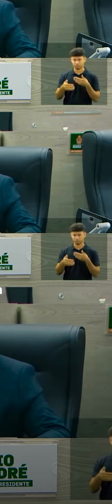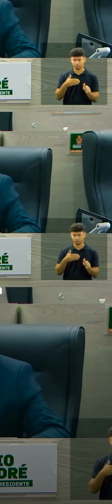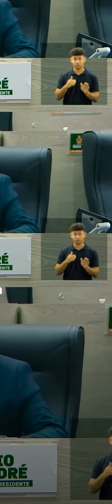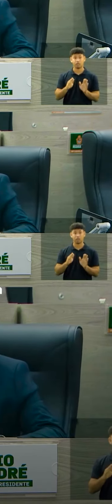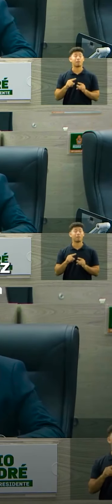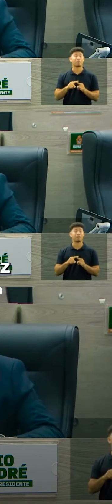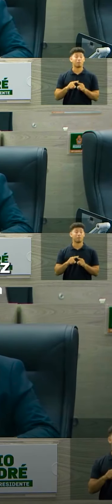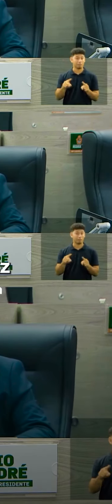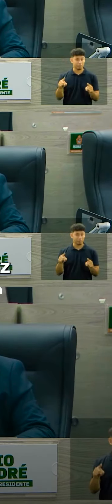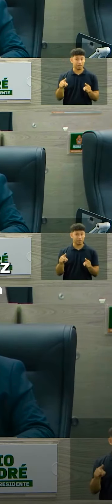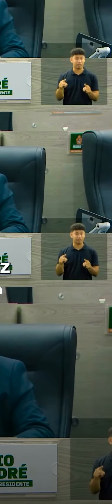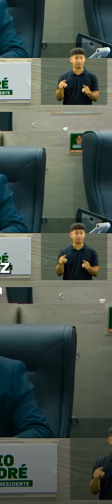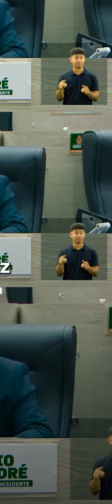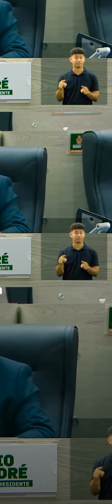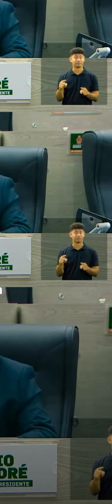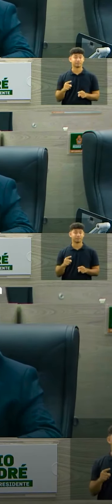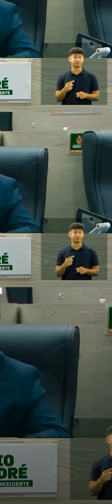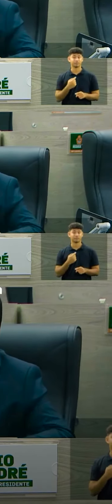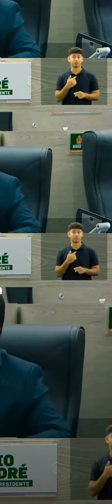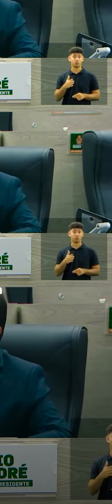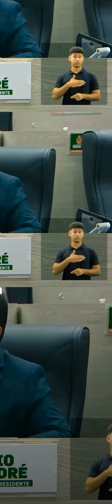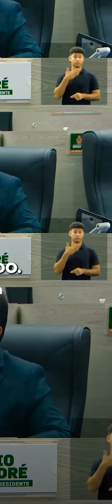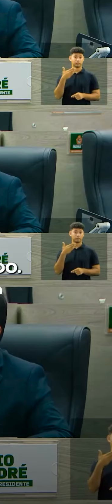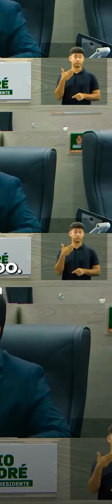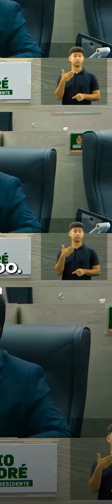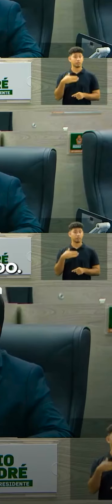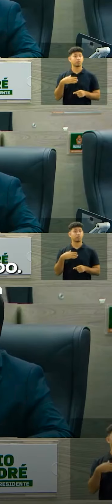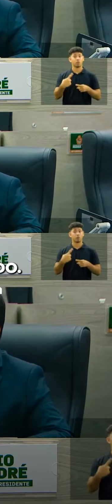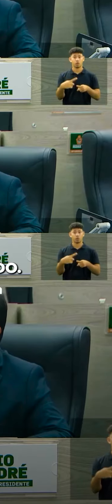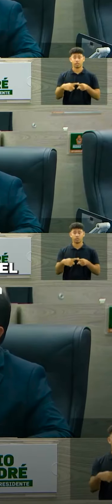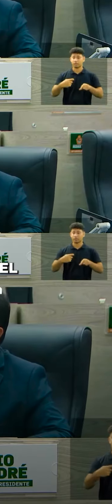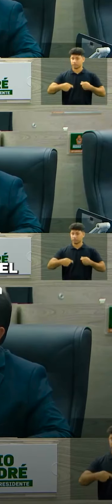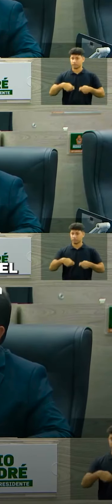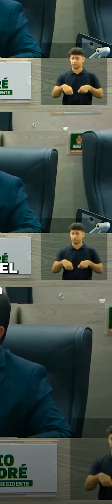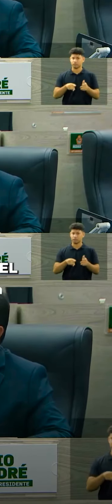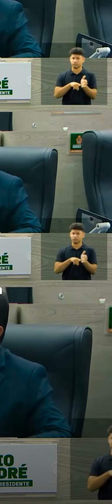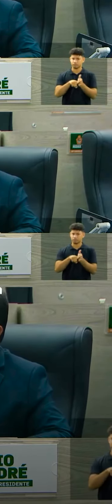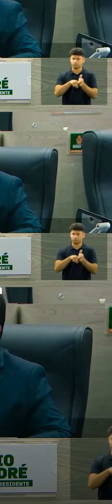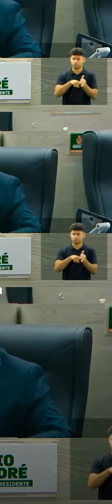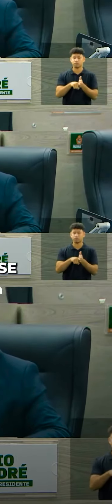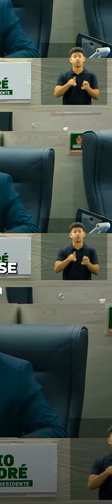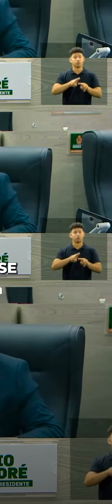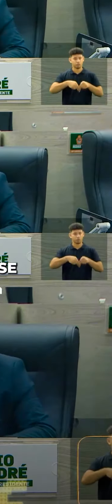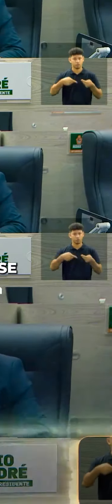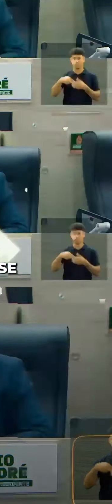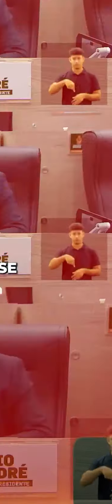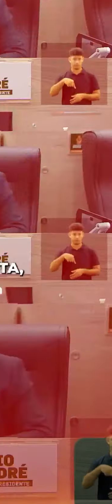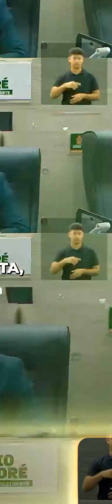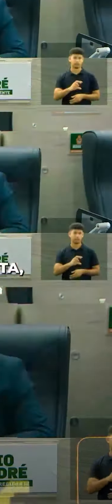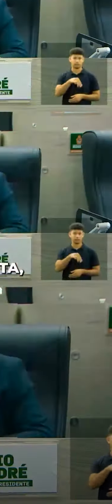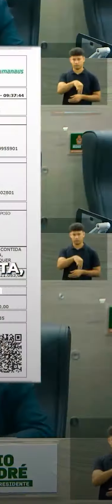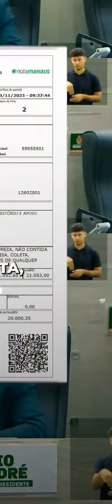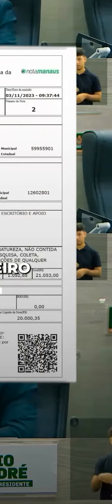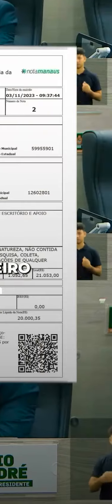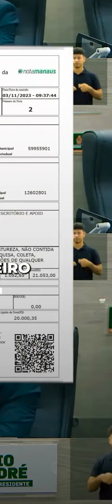importa o que mais nos traz espanto e precisa ser investigado e é esse é o papel desta casa investigar esse